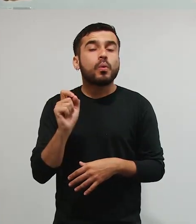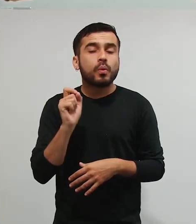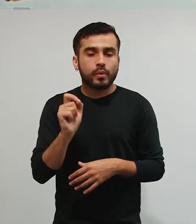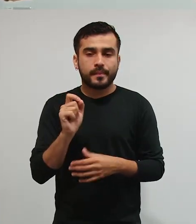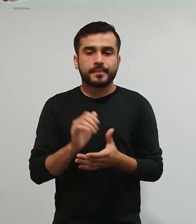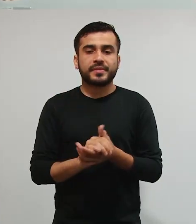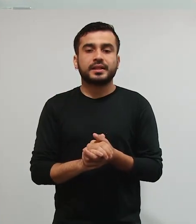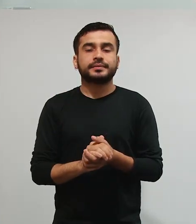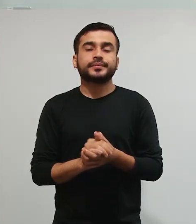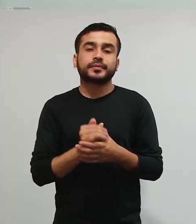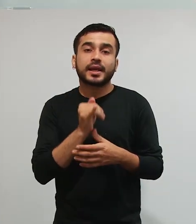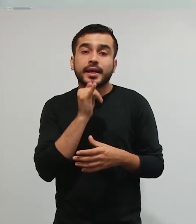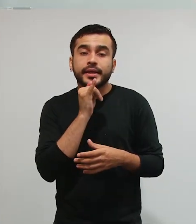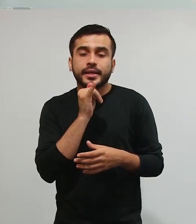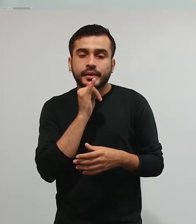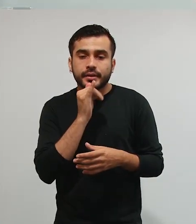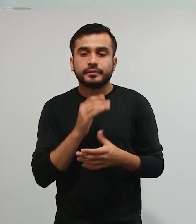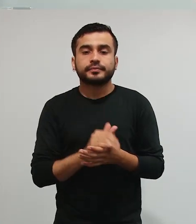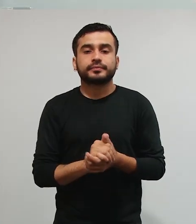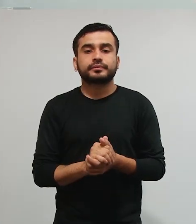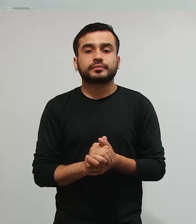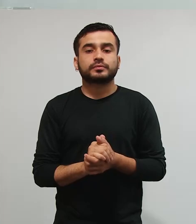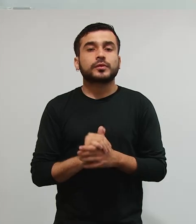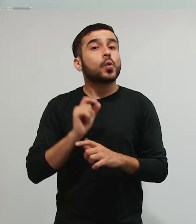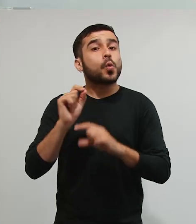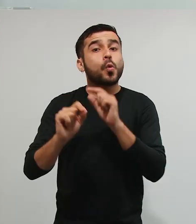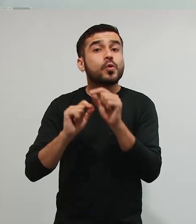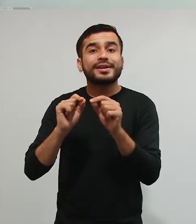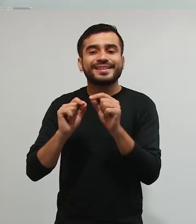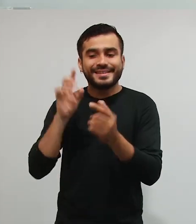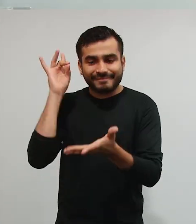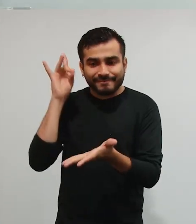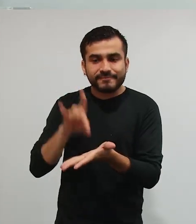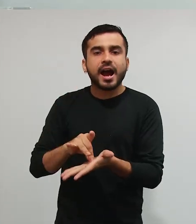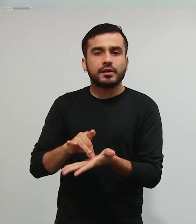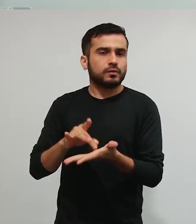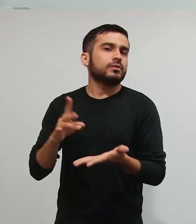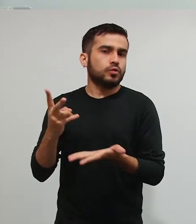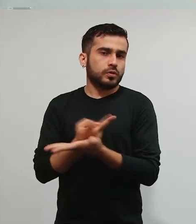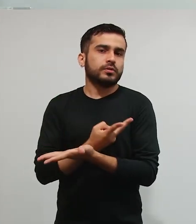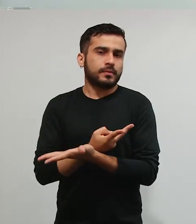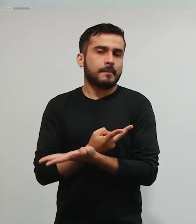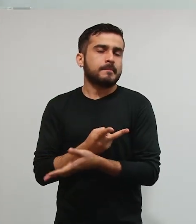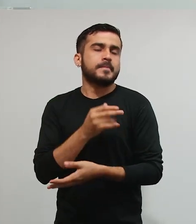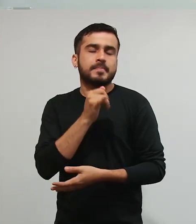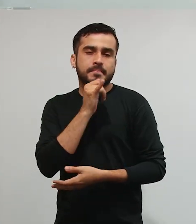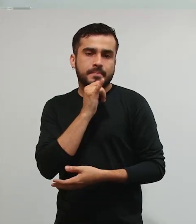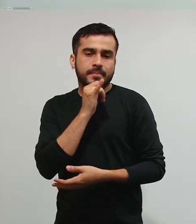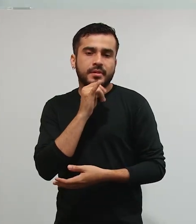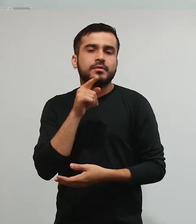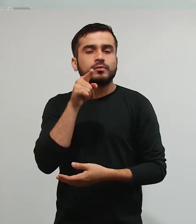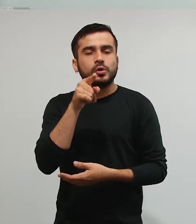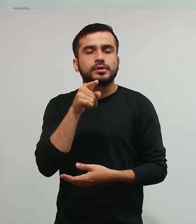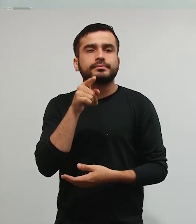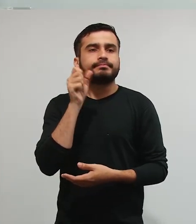considerações provisórias? Não pode deixar de existir o que de fato aconteceu. Mas se você...